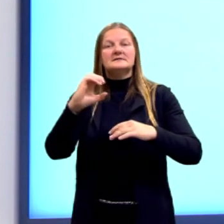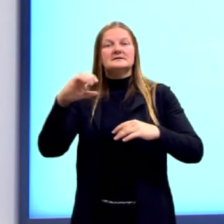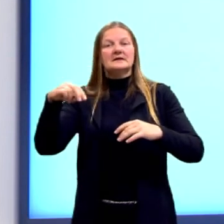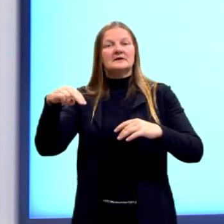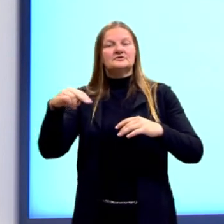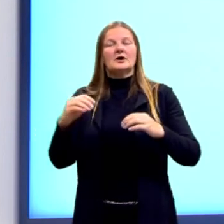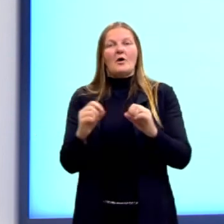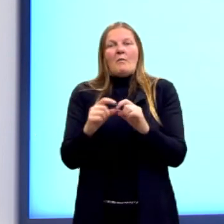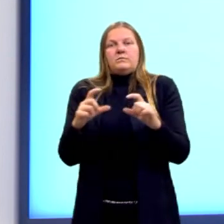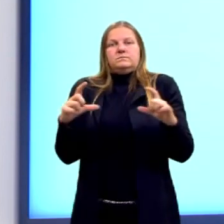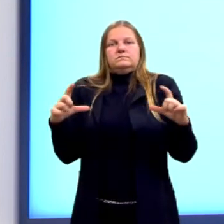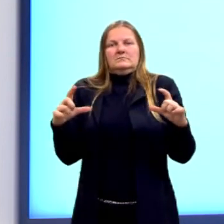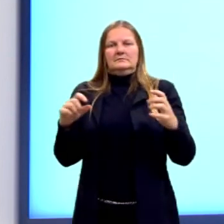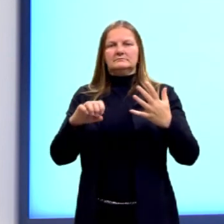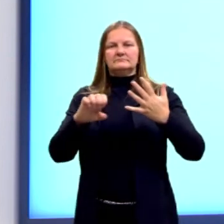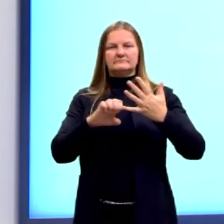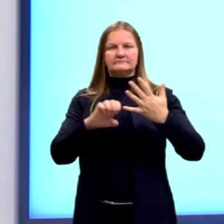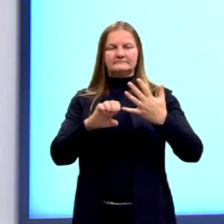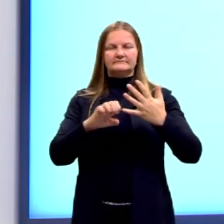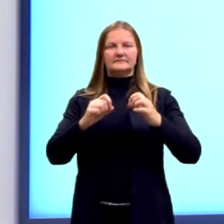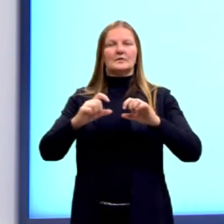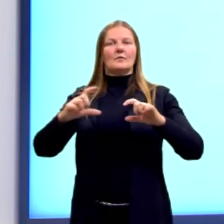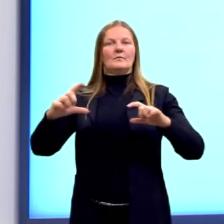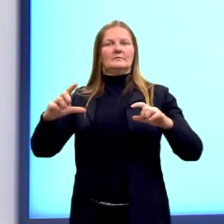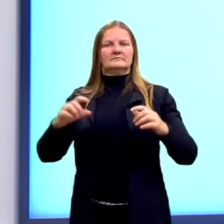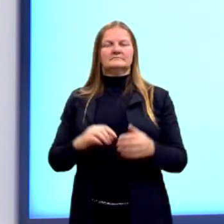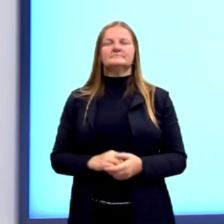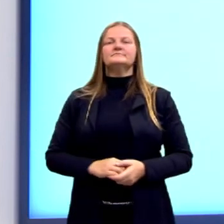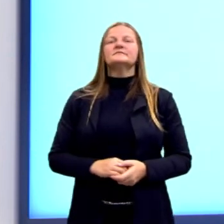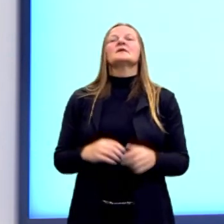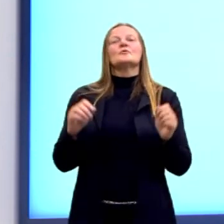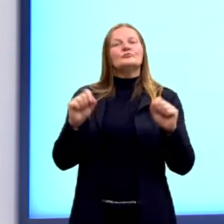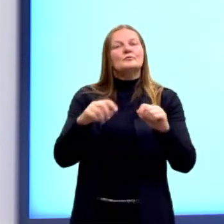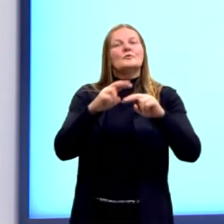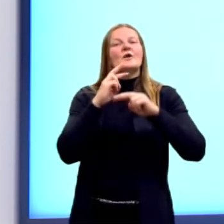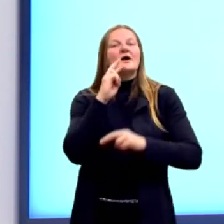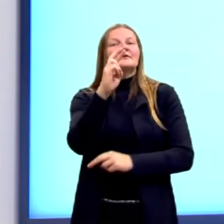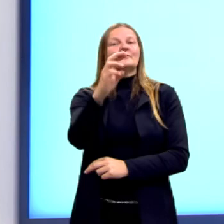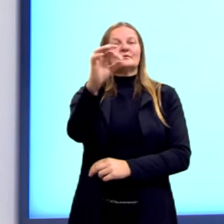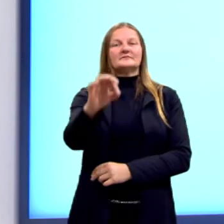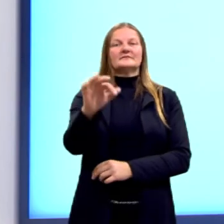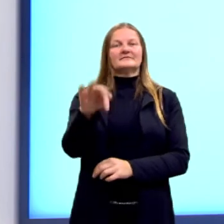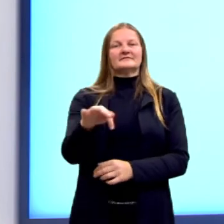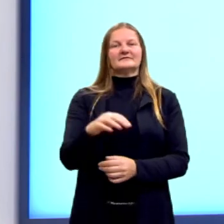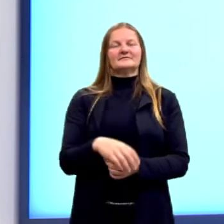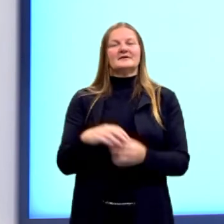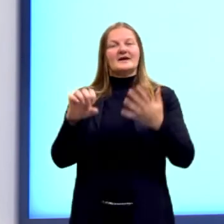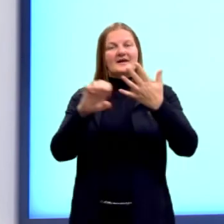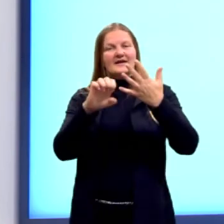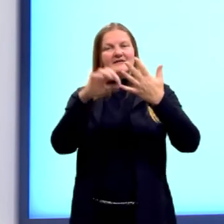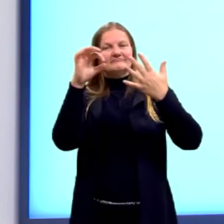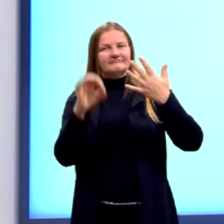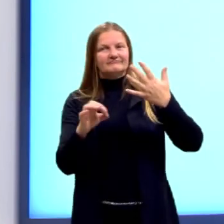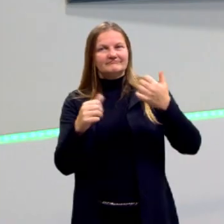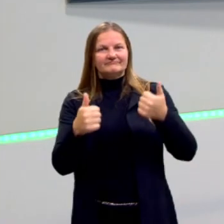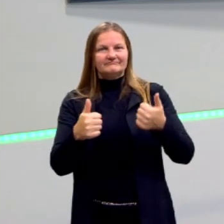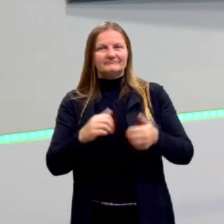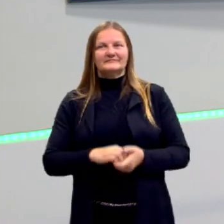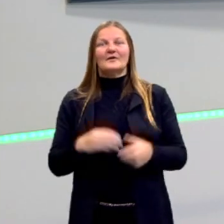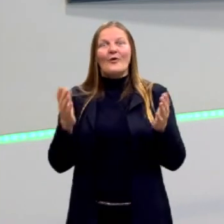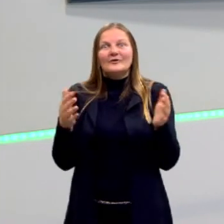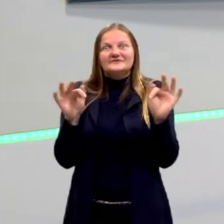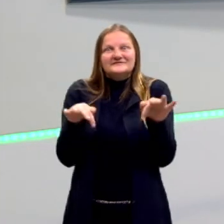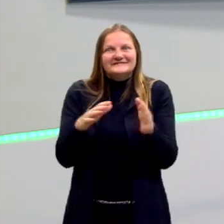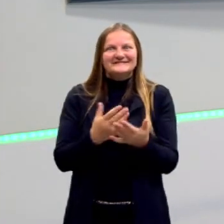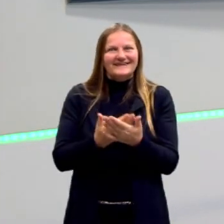cinética o movimento vai aumentar então nossa resposta final é a letra e certo pessoal